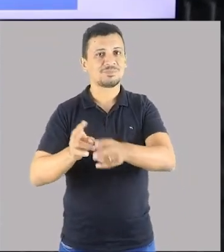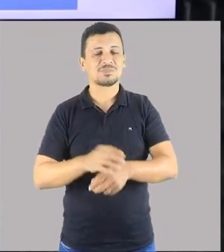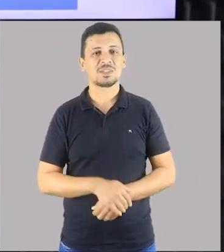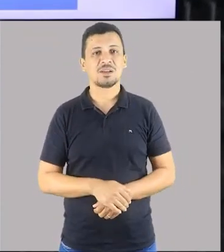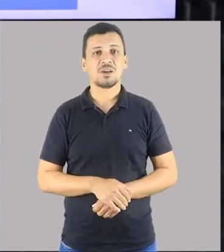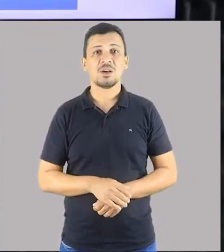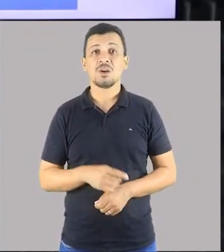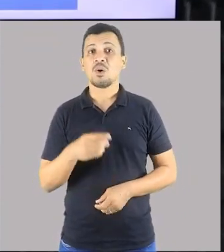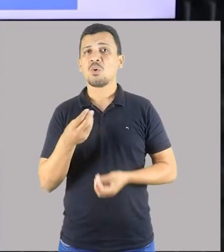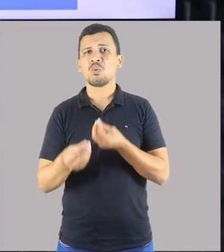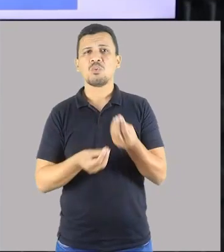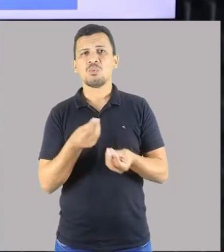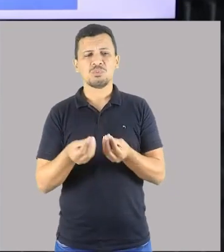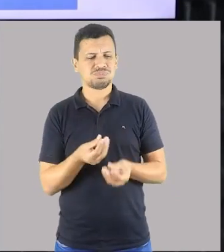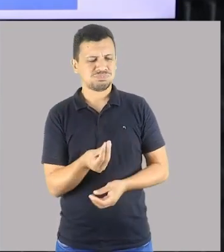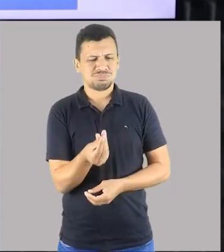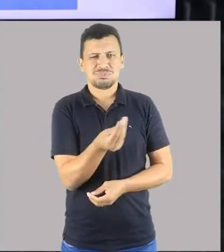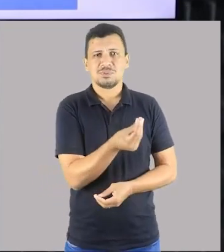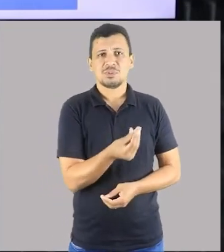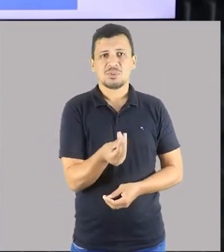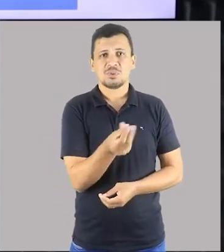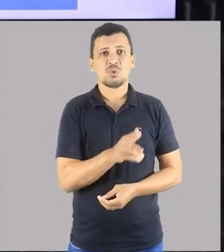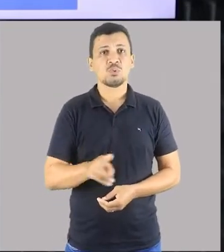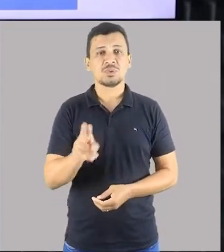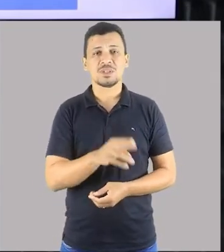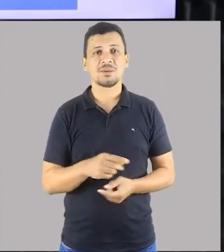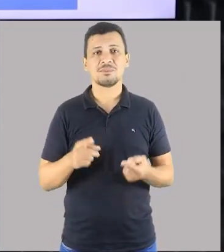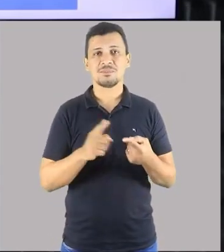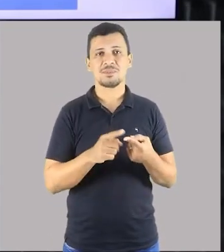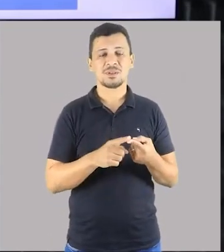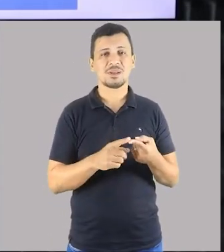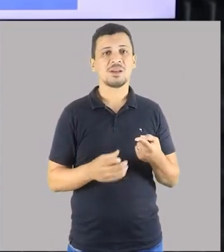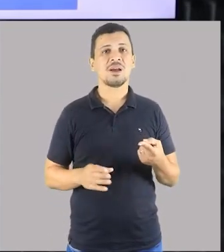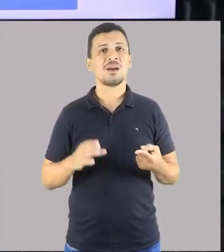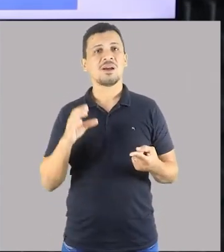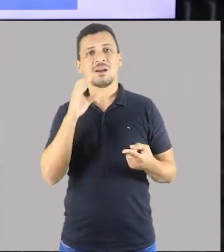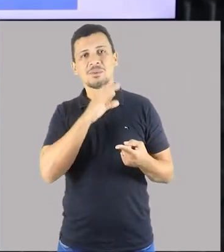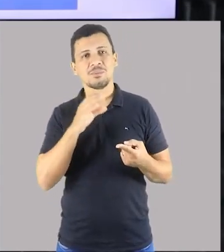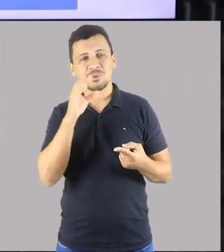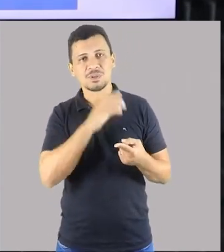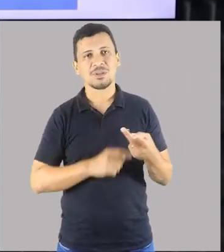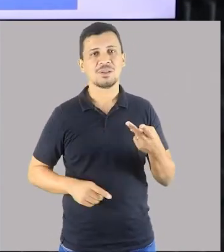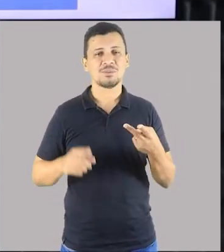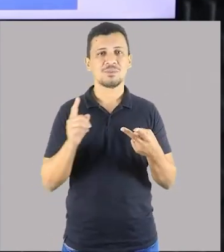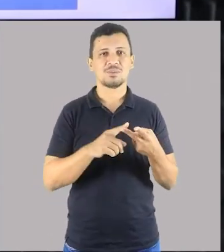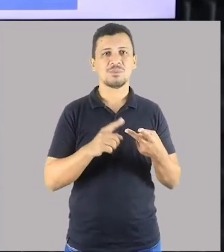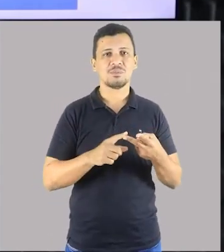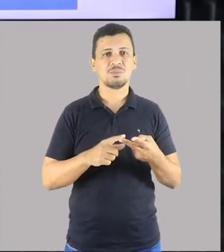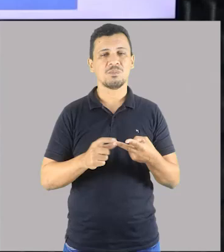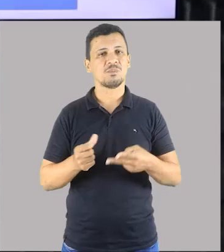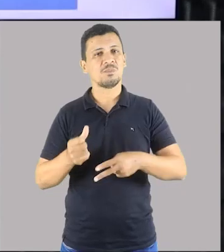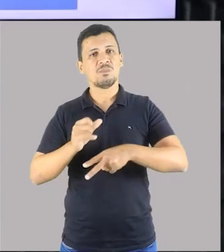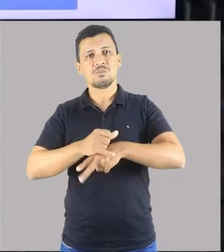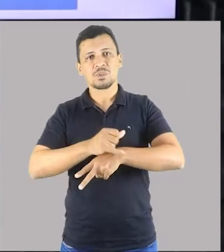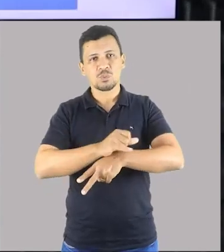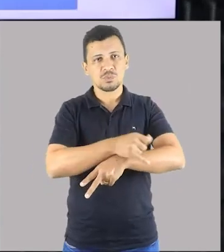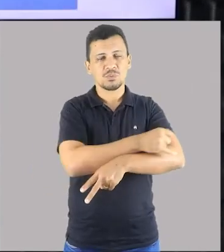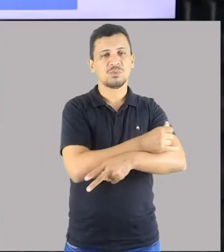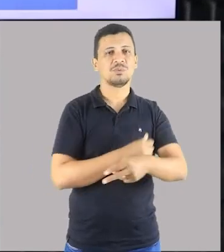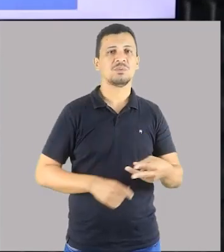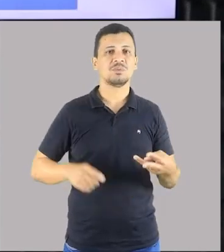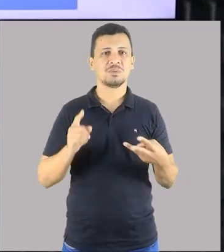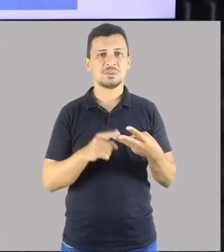Esses macronutrientes que vão ser utilizados serão carboidratos, gorduras e tem um outro também que é a